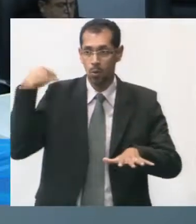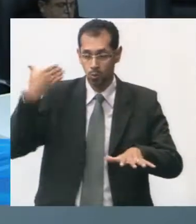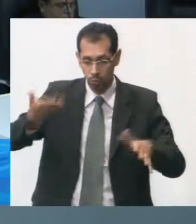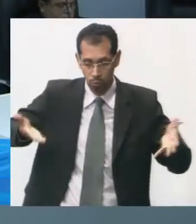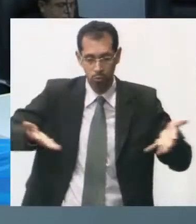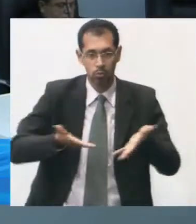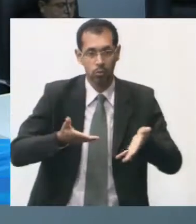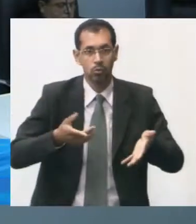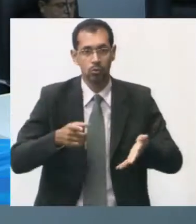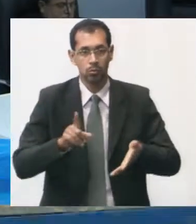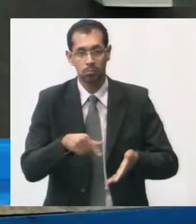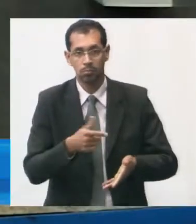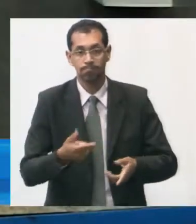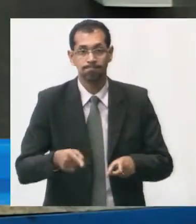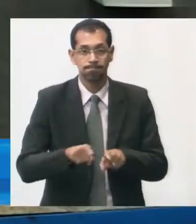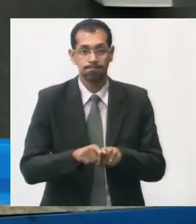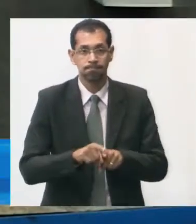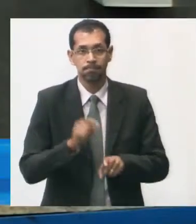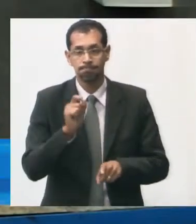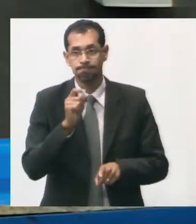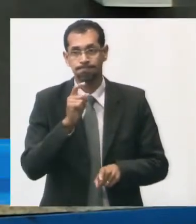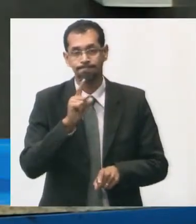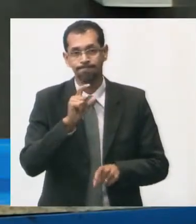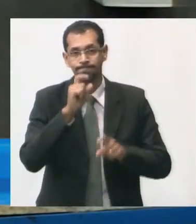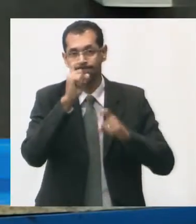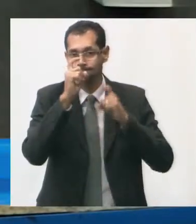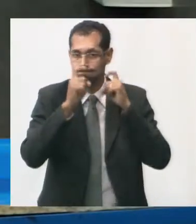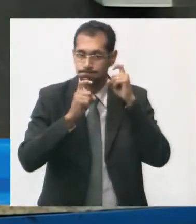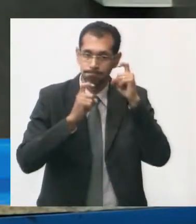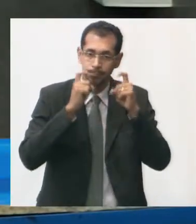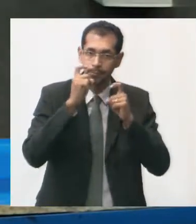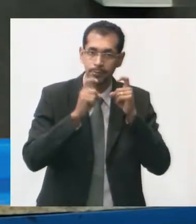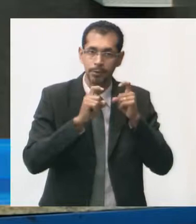deixa preocupado a cidade de Vitória.